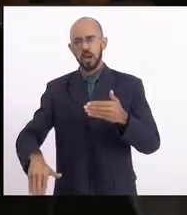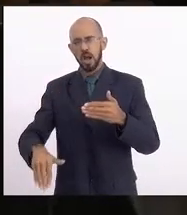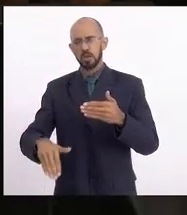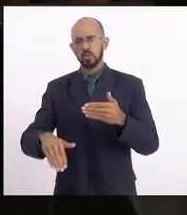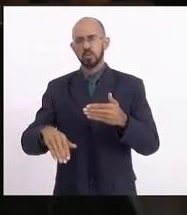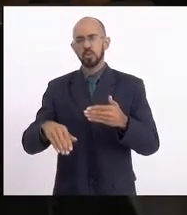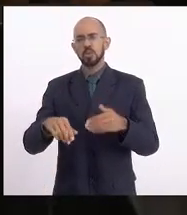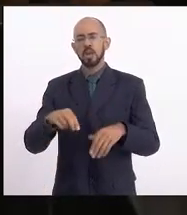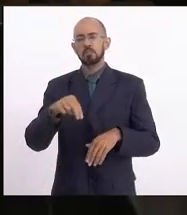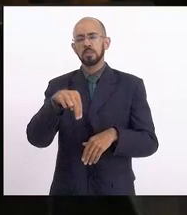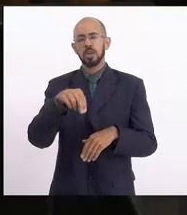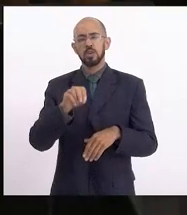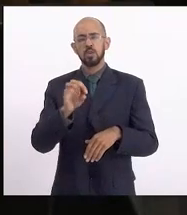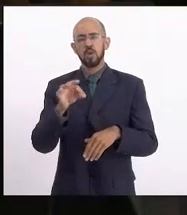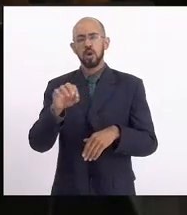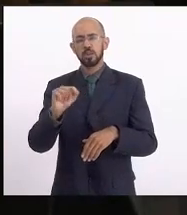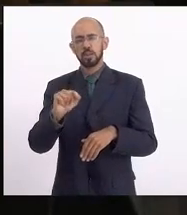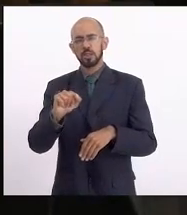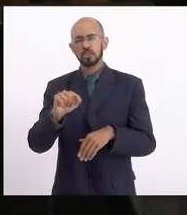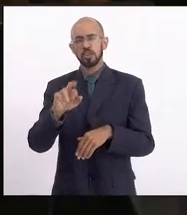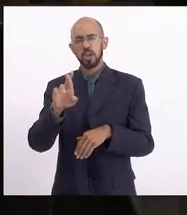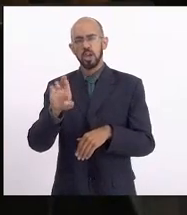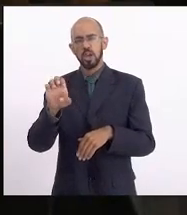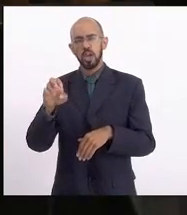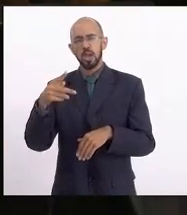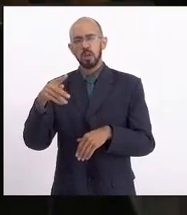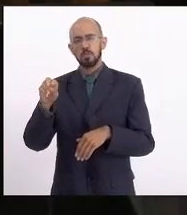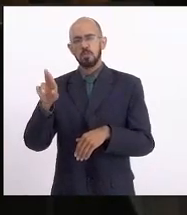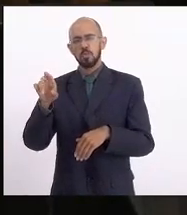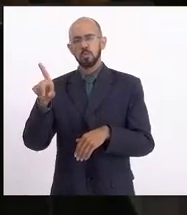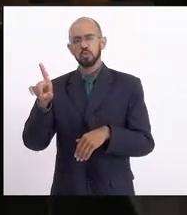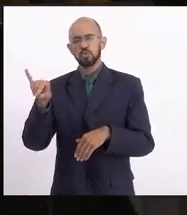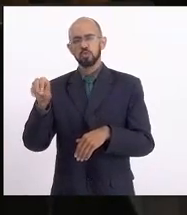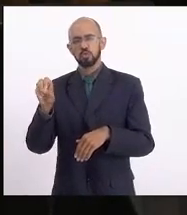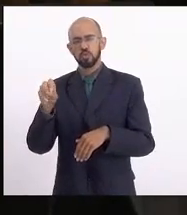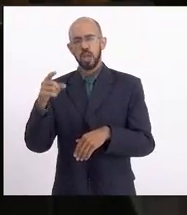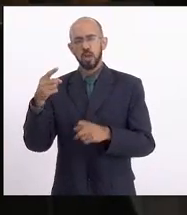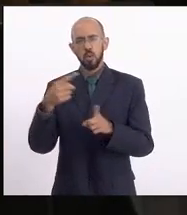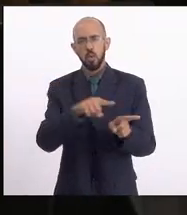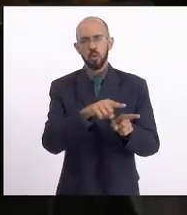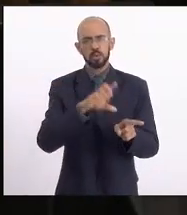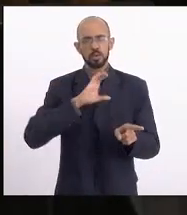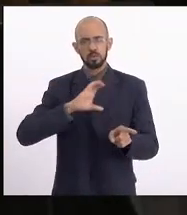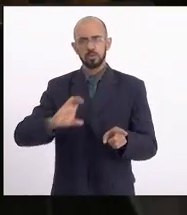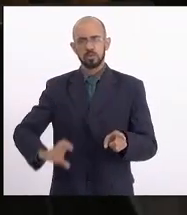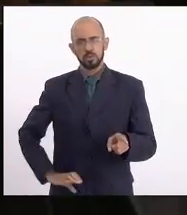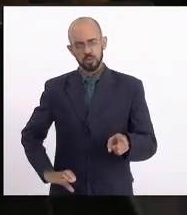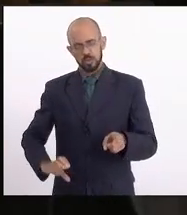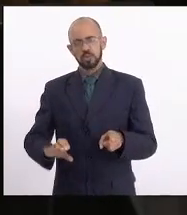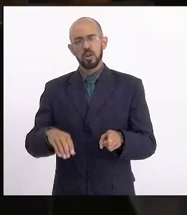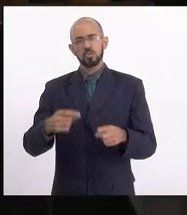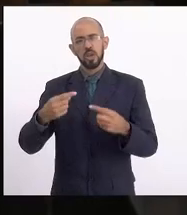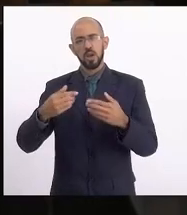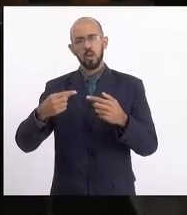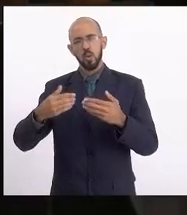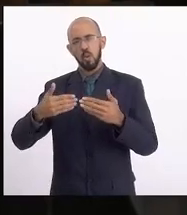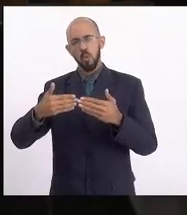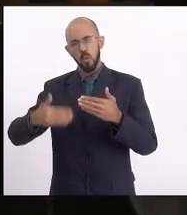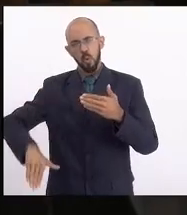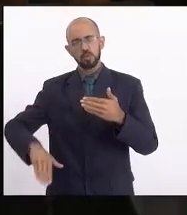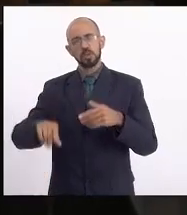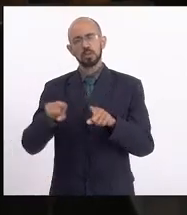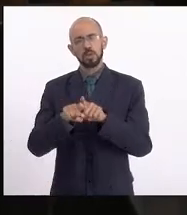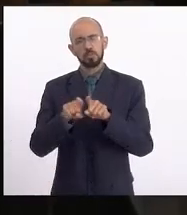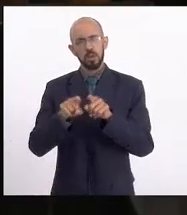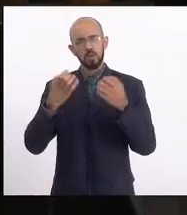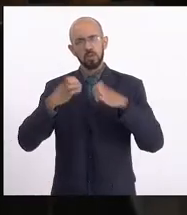nota de repúdio a esse projeto, que particularmente é contra os cristãos, é contra o evangelismo, e aqui está o nosso posicionamento